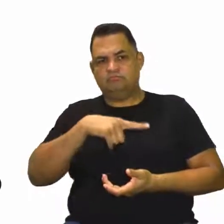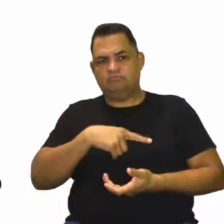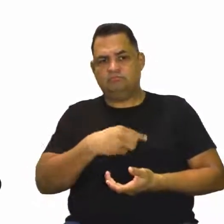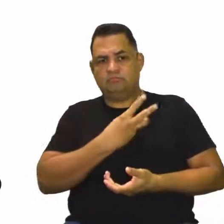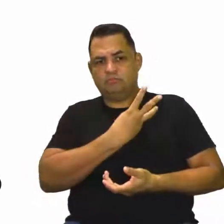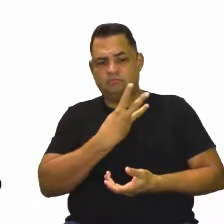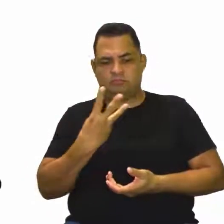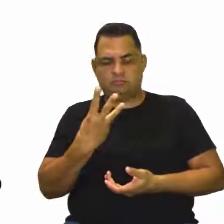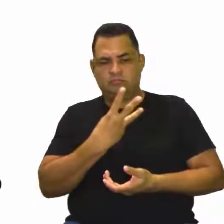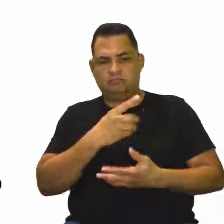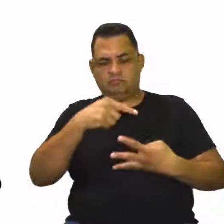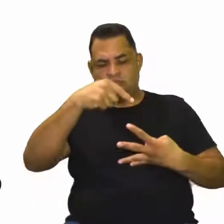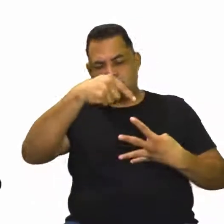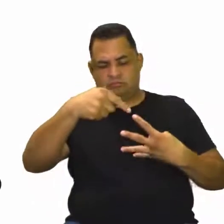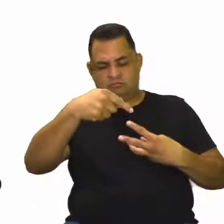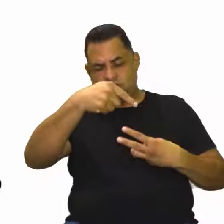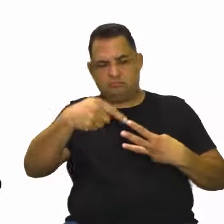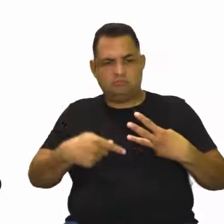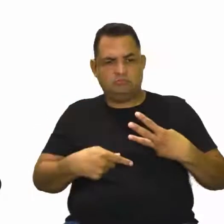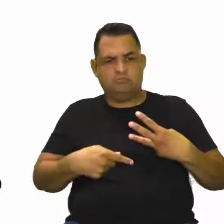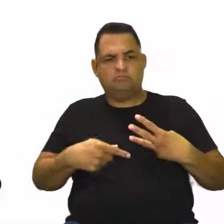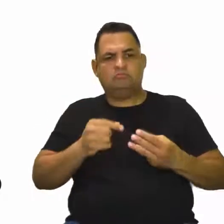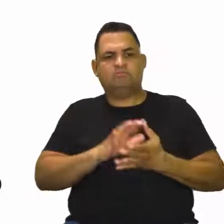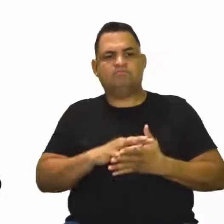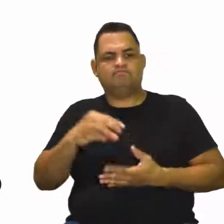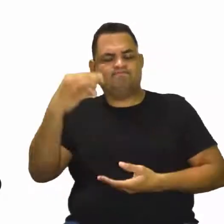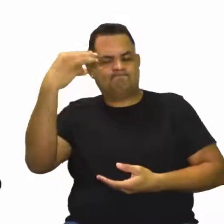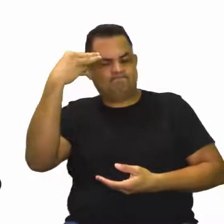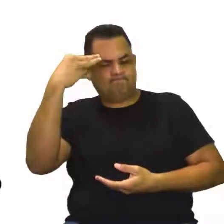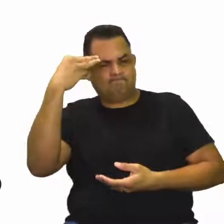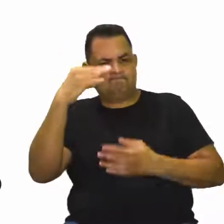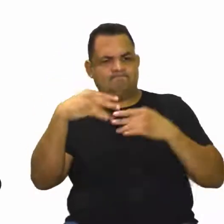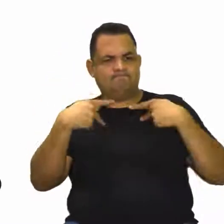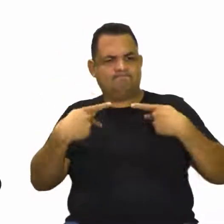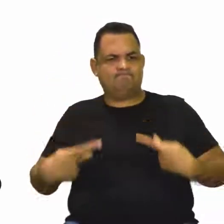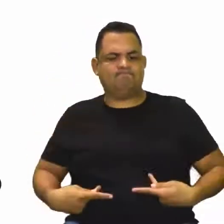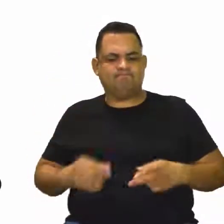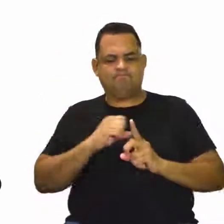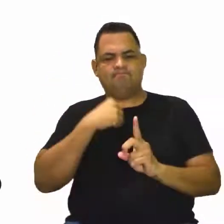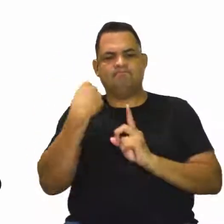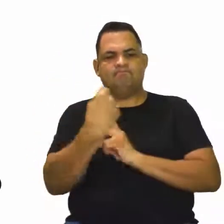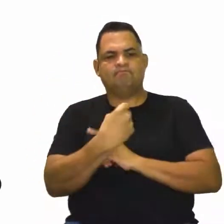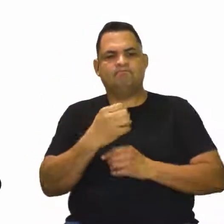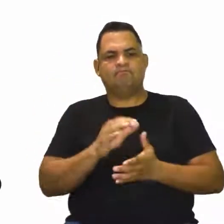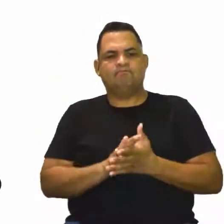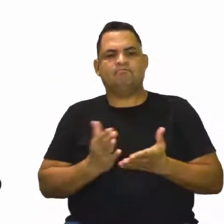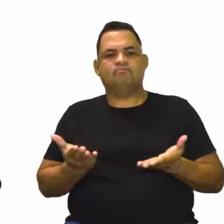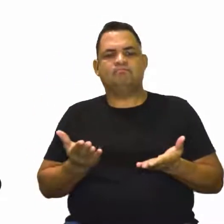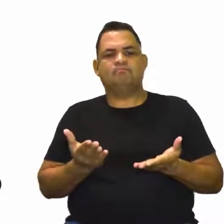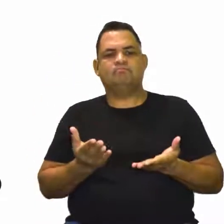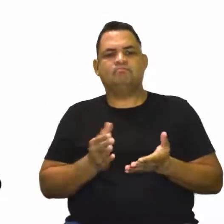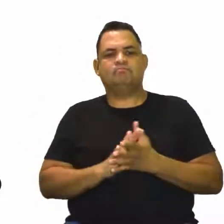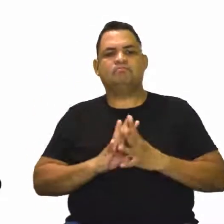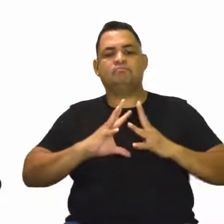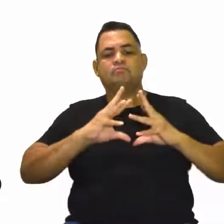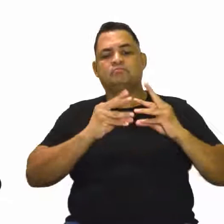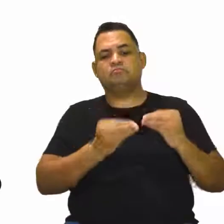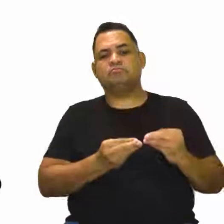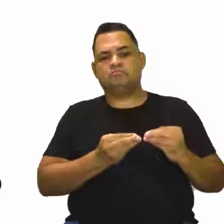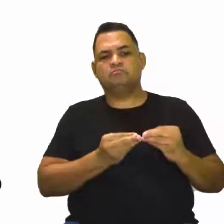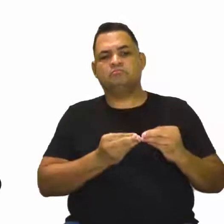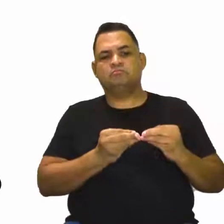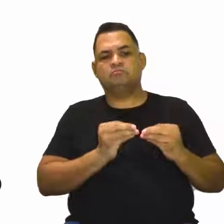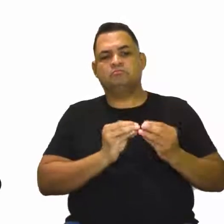3 dimensões bem importantes, que é a dimensão mental, física e social. E elas estão